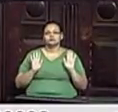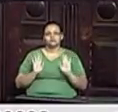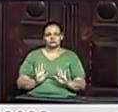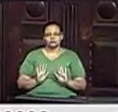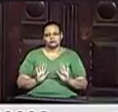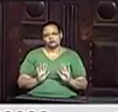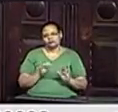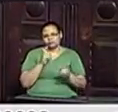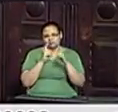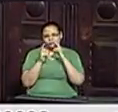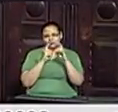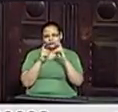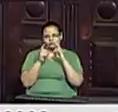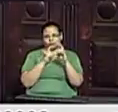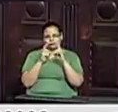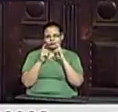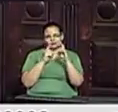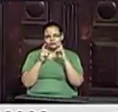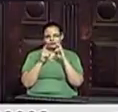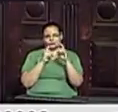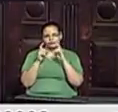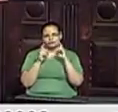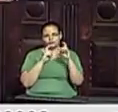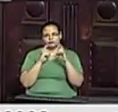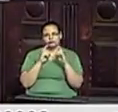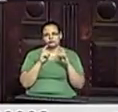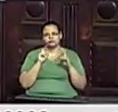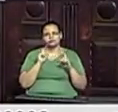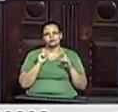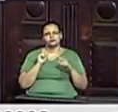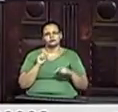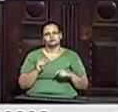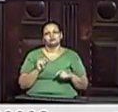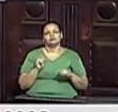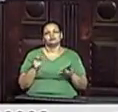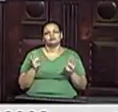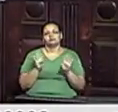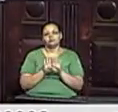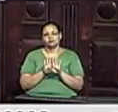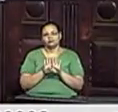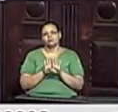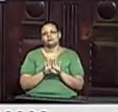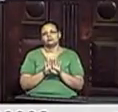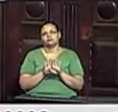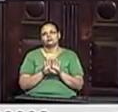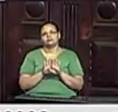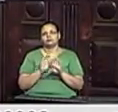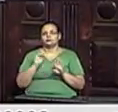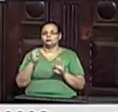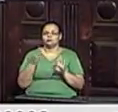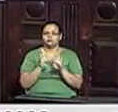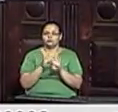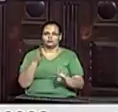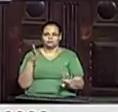discutia era lista fechada ou lista